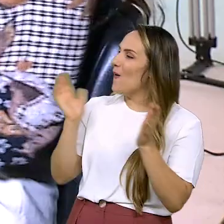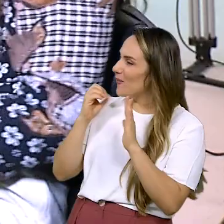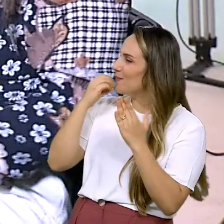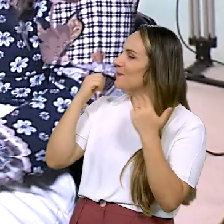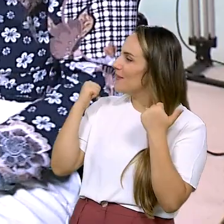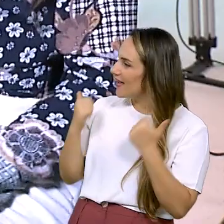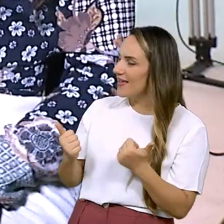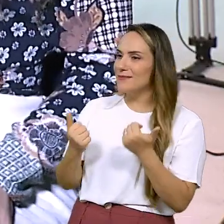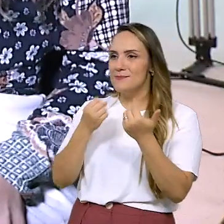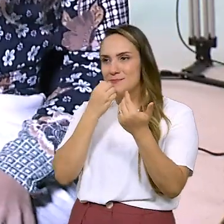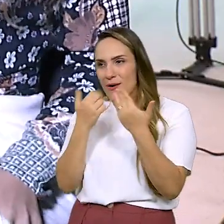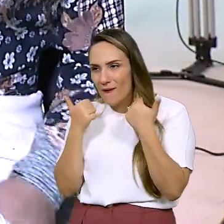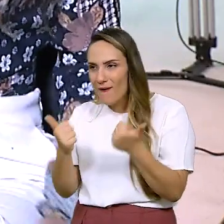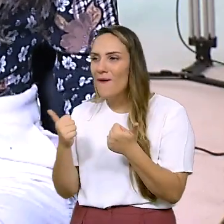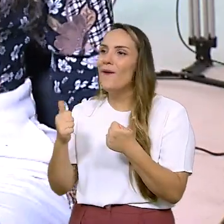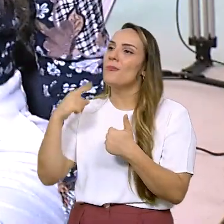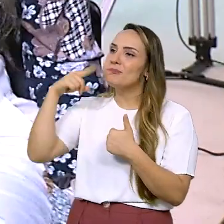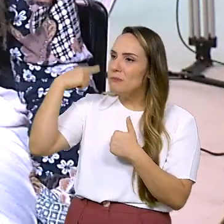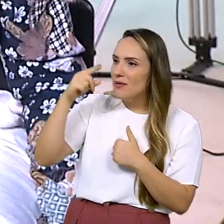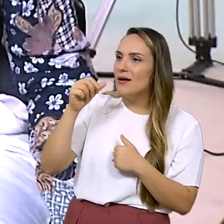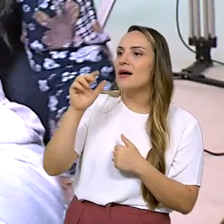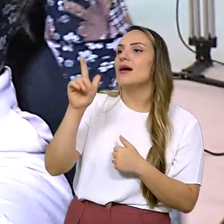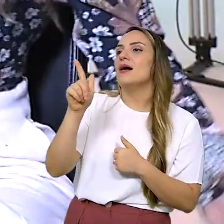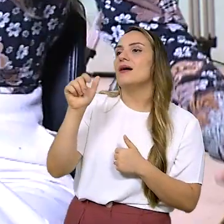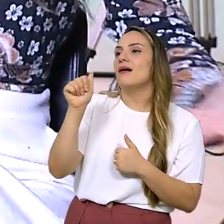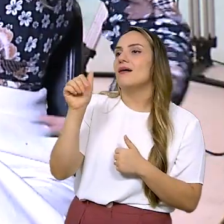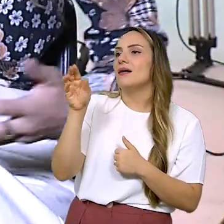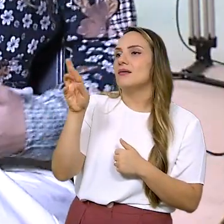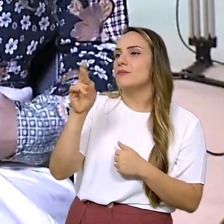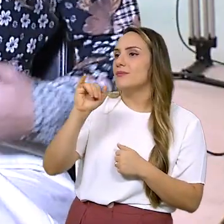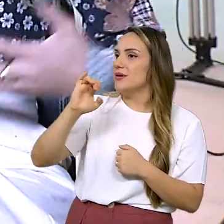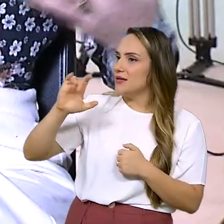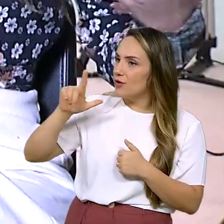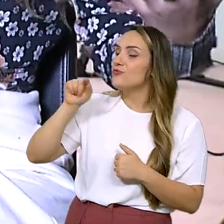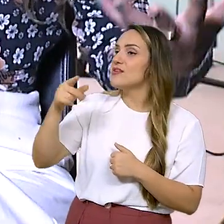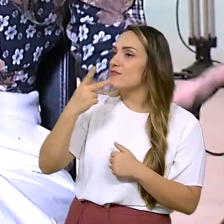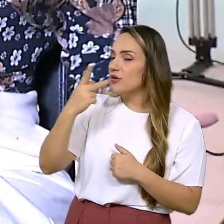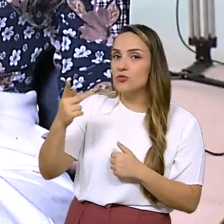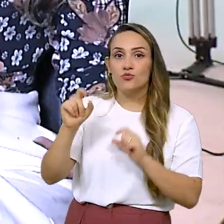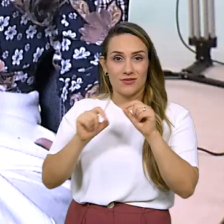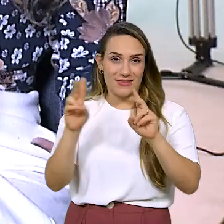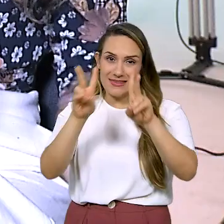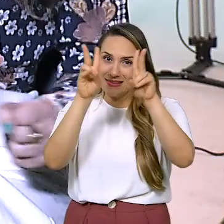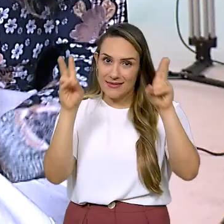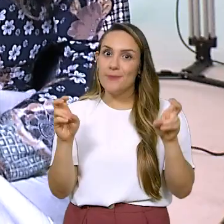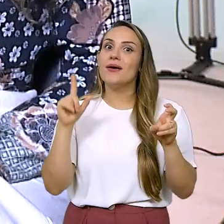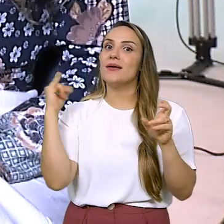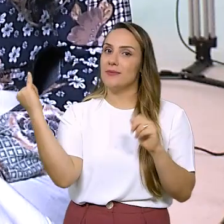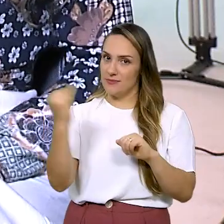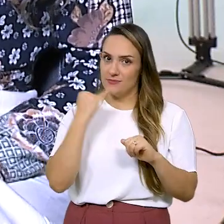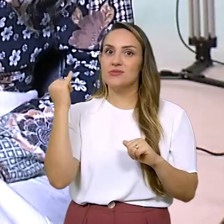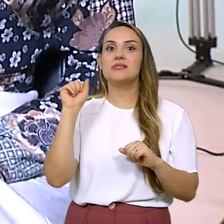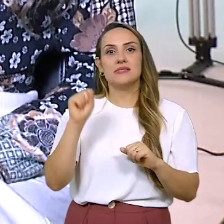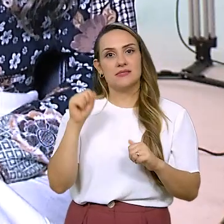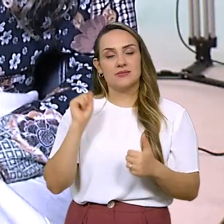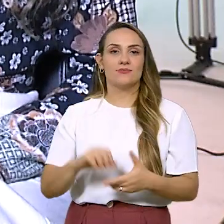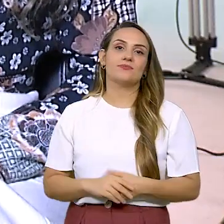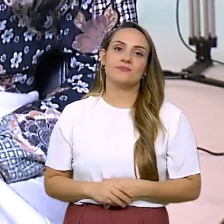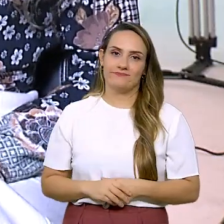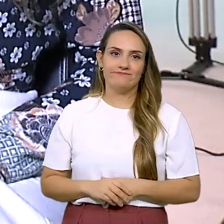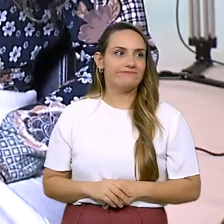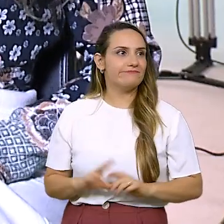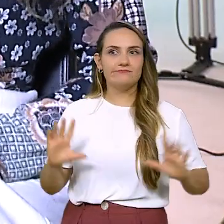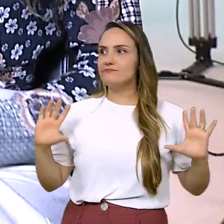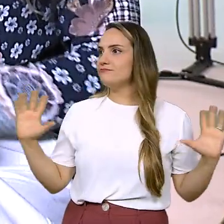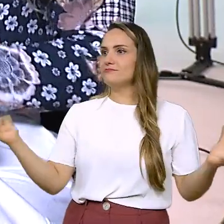aí, tudo bem, Radamés? Tudo bem, doutor Gabriel? Então, como você falou, né, Radamés, no início do programa, esse tema é muito